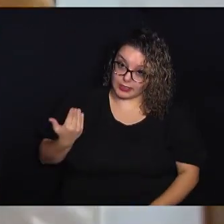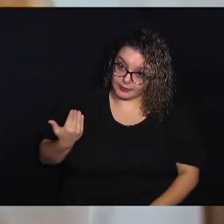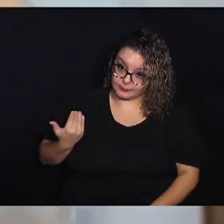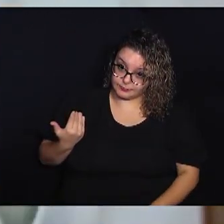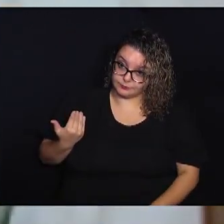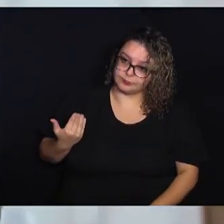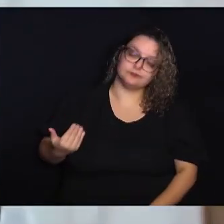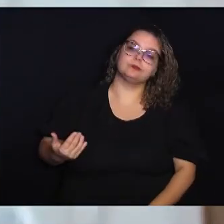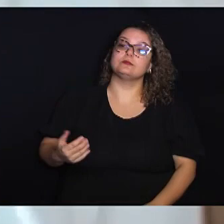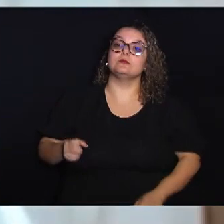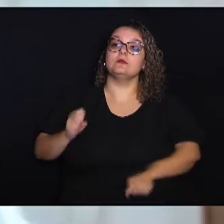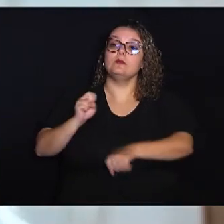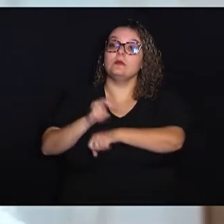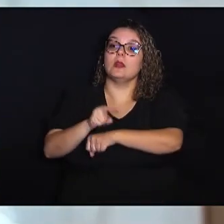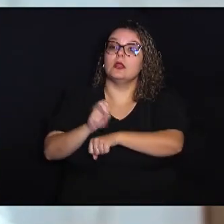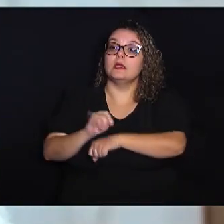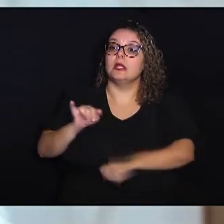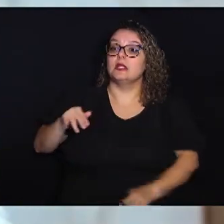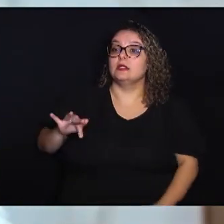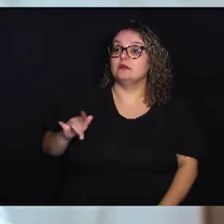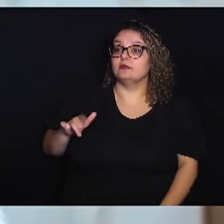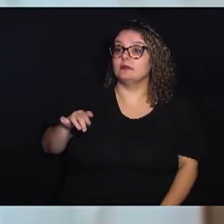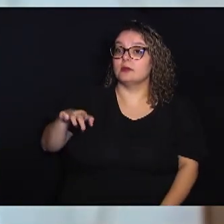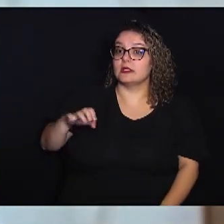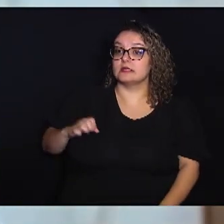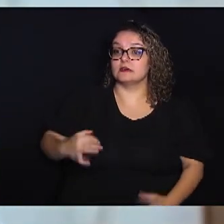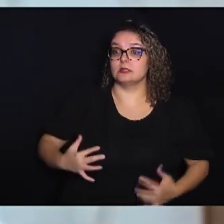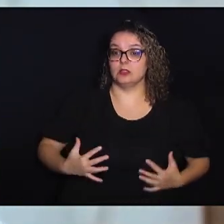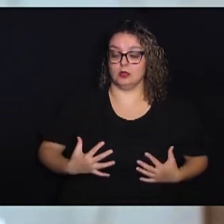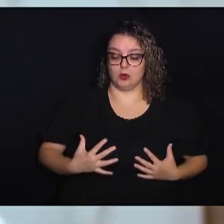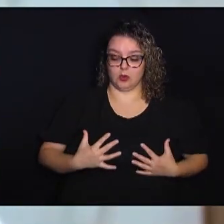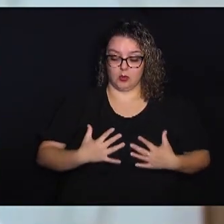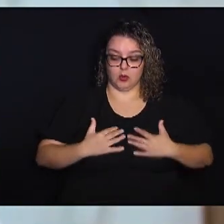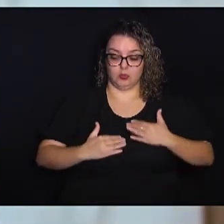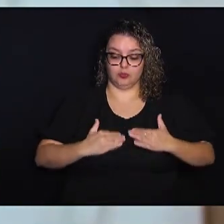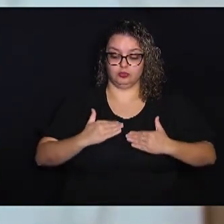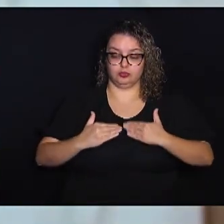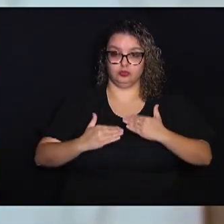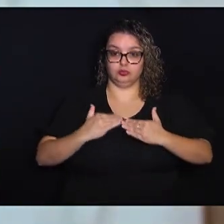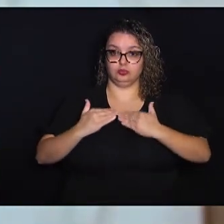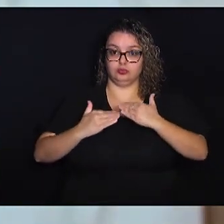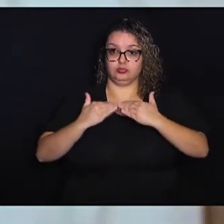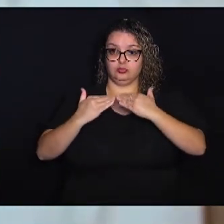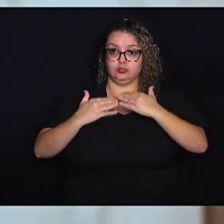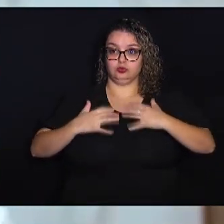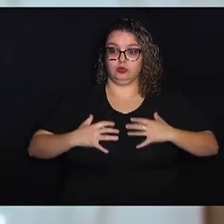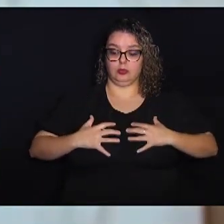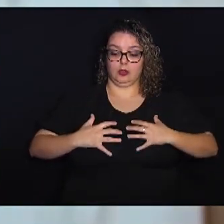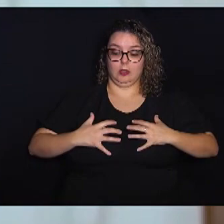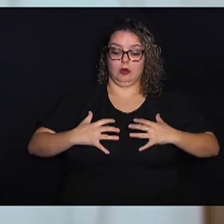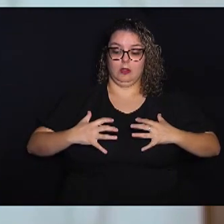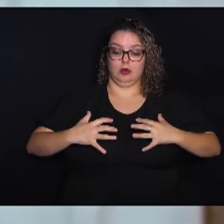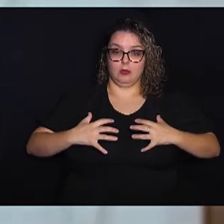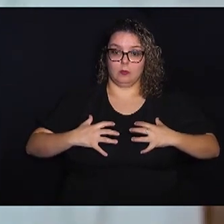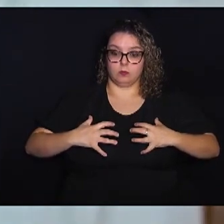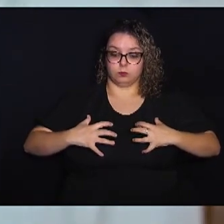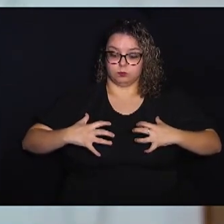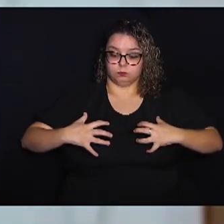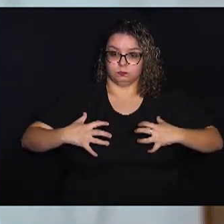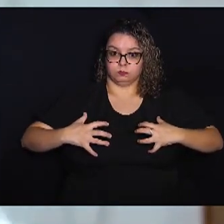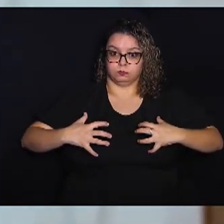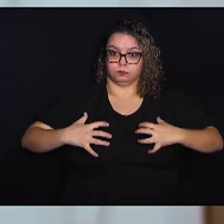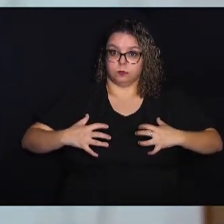esse vírus da influenza, ele se desenvolve aqui na via respiratória mesmo, chega até os pulmões e pode causar